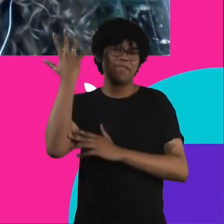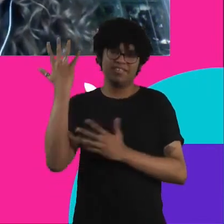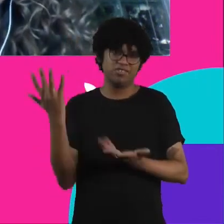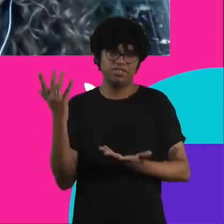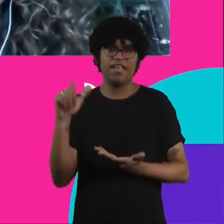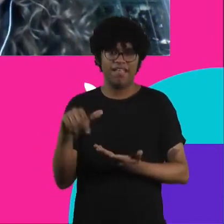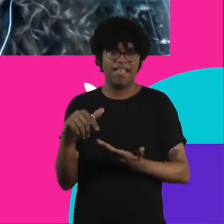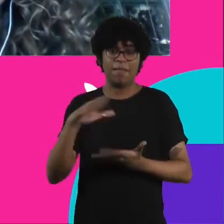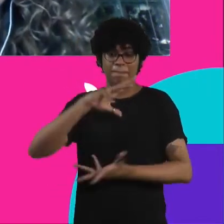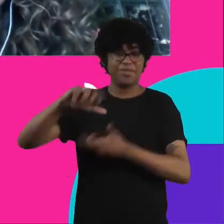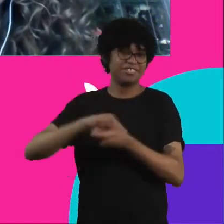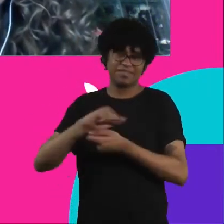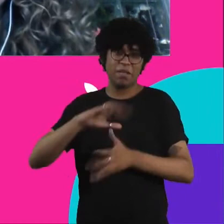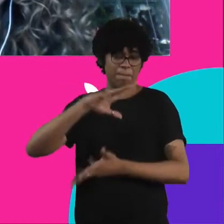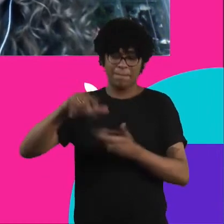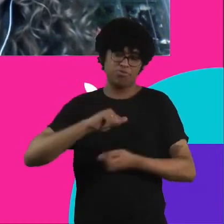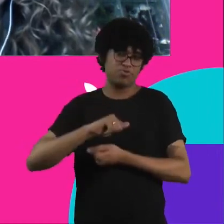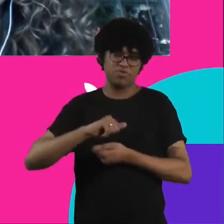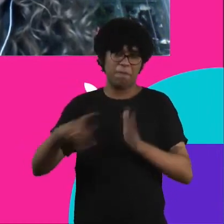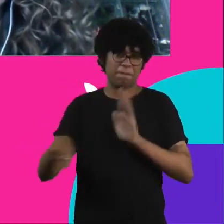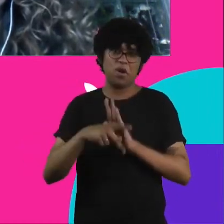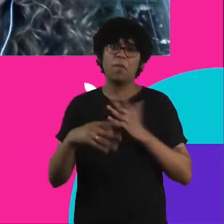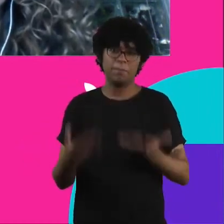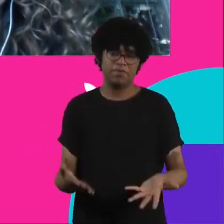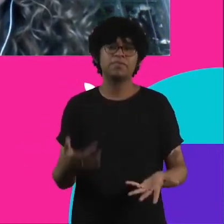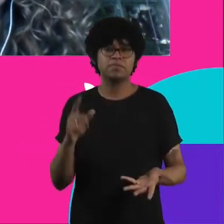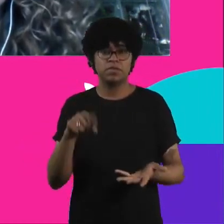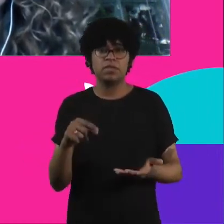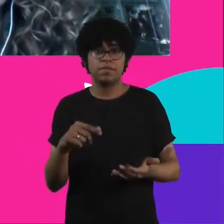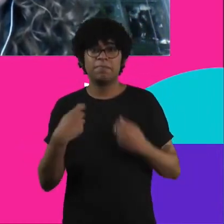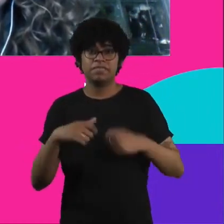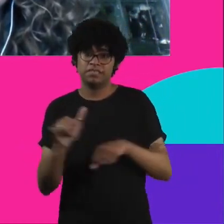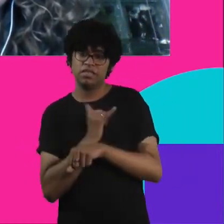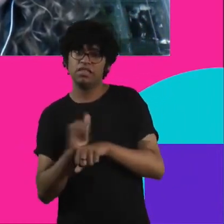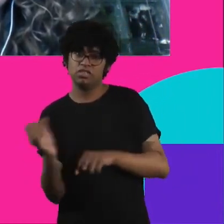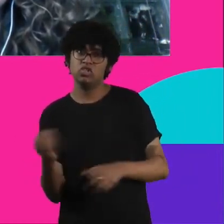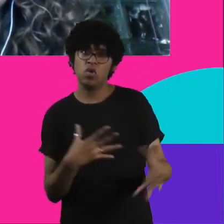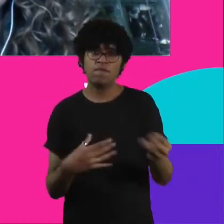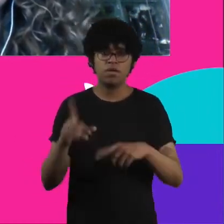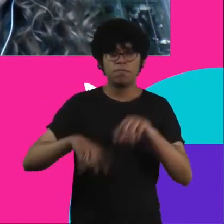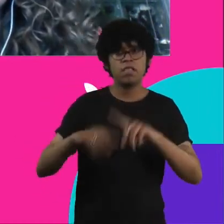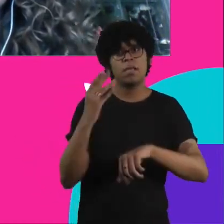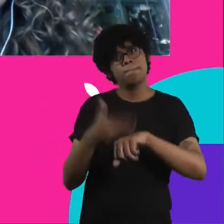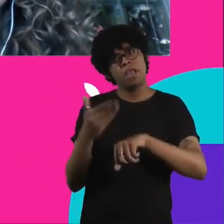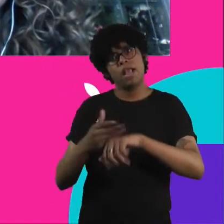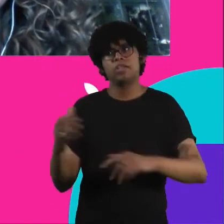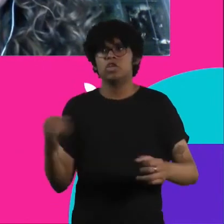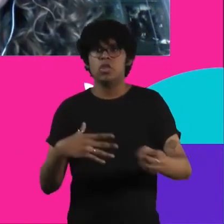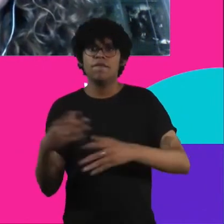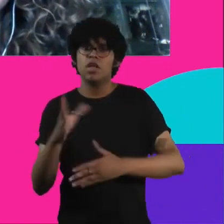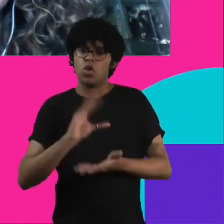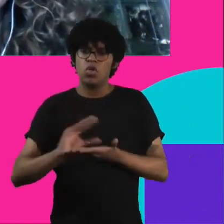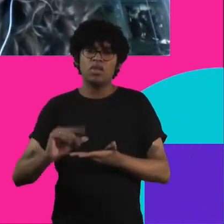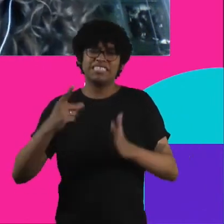de sustentabilidade. Se a gente não criar melhores técnicas, para ao invés de fazer um processamento de dados, usar todos os